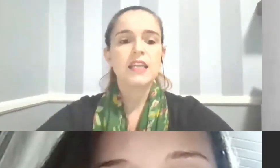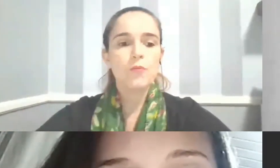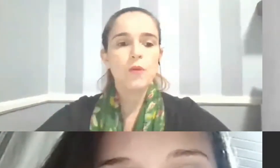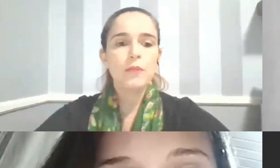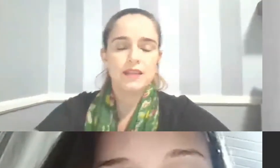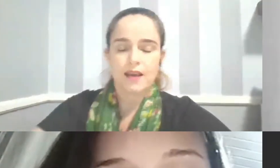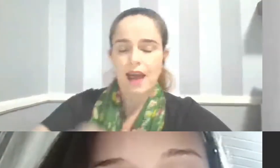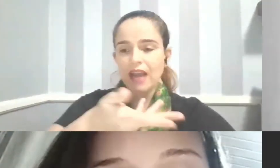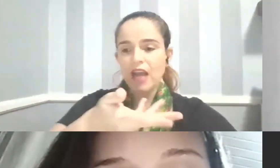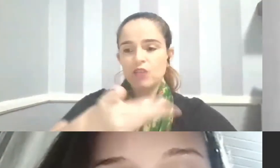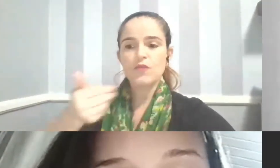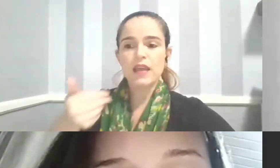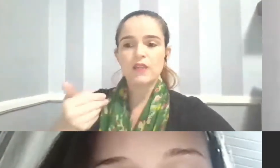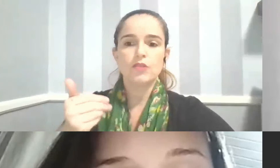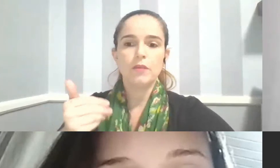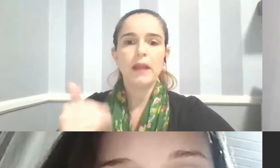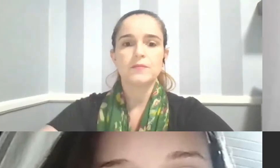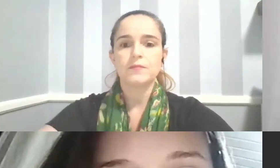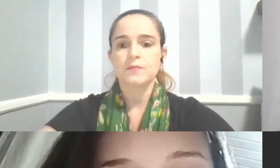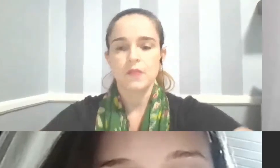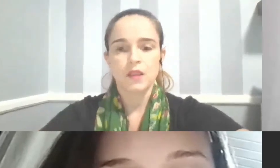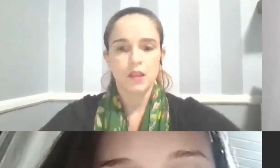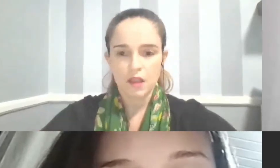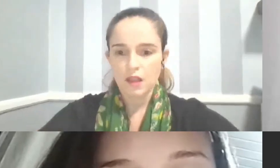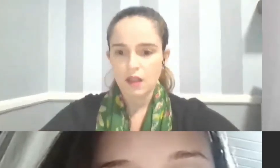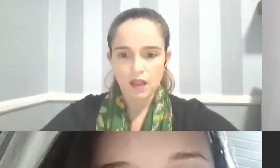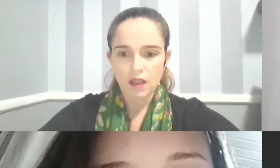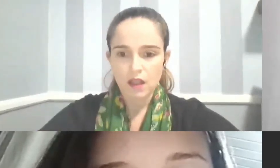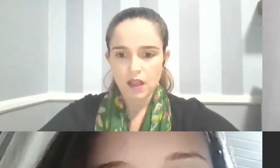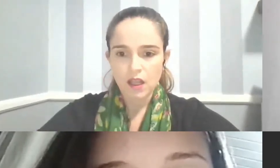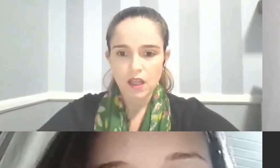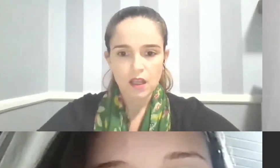na região poplítea, atrás do joelho e vou dobrar.